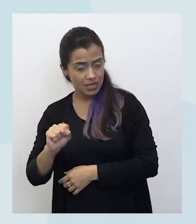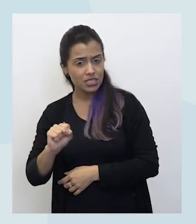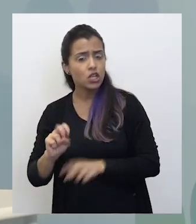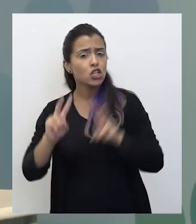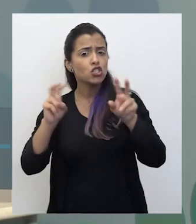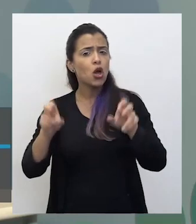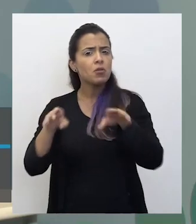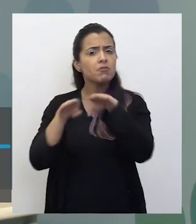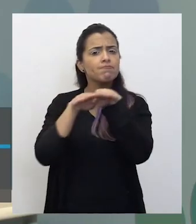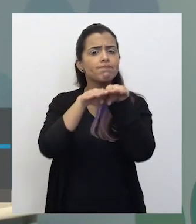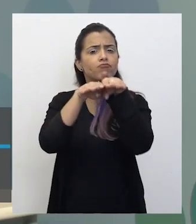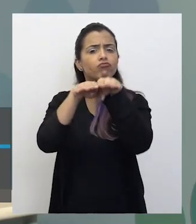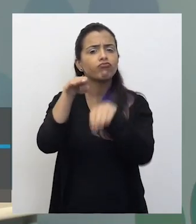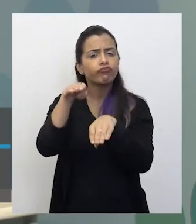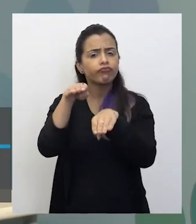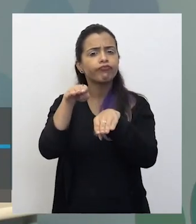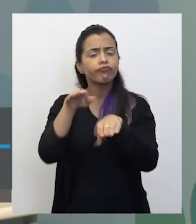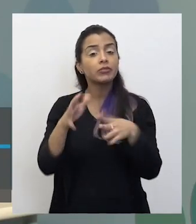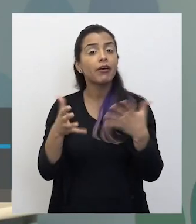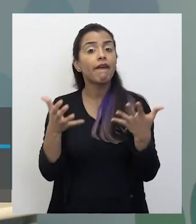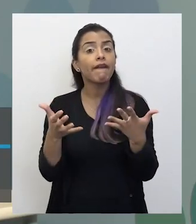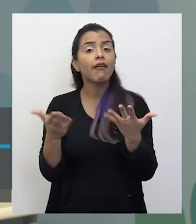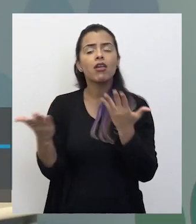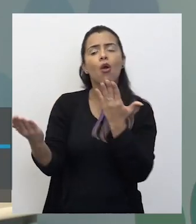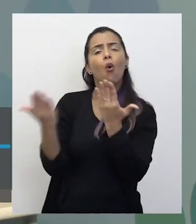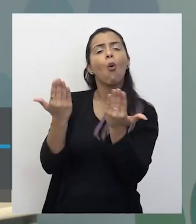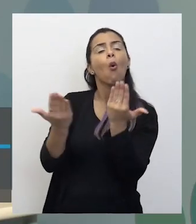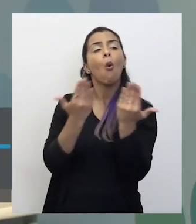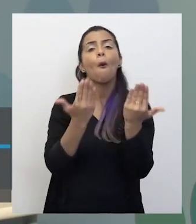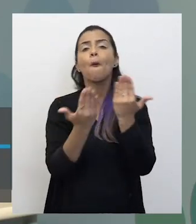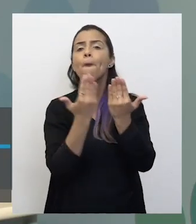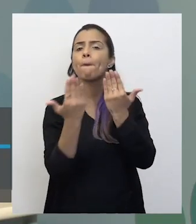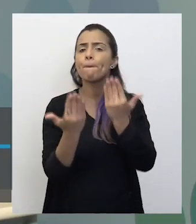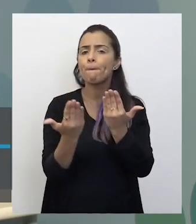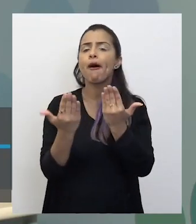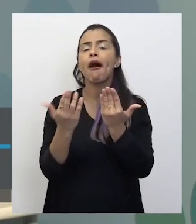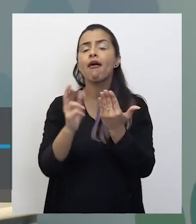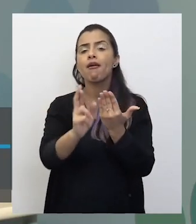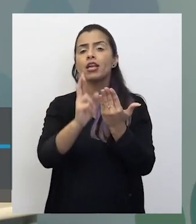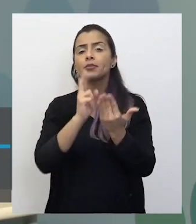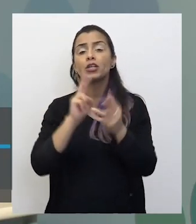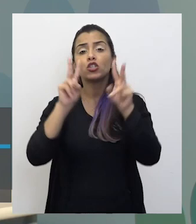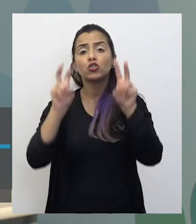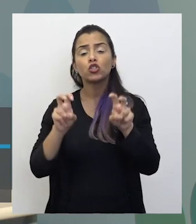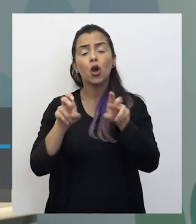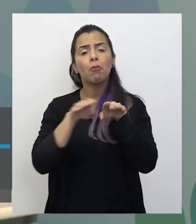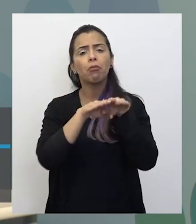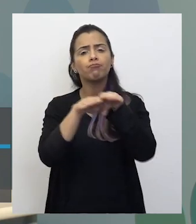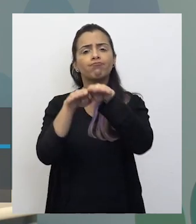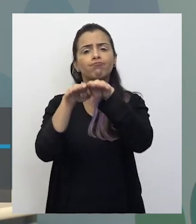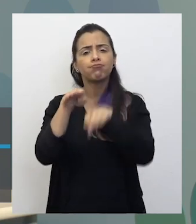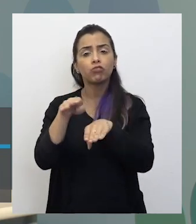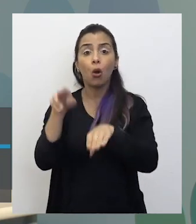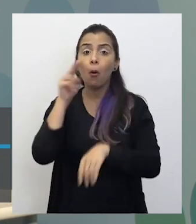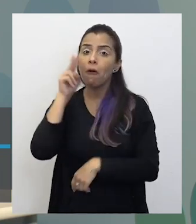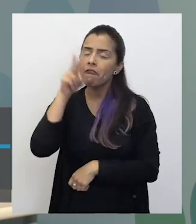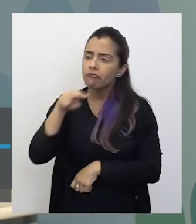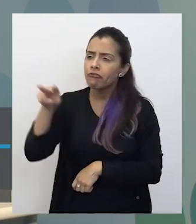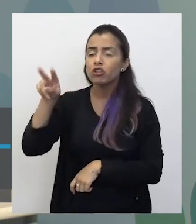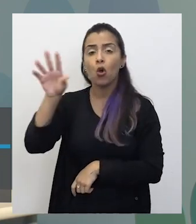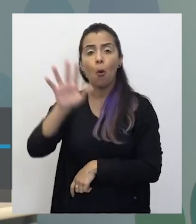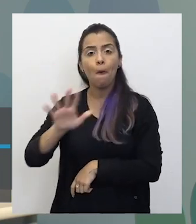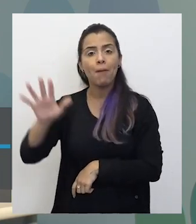questão, pede para você, aluno, fazer uma comparação em relação à desigualdade, observando esse mapa